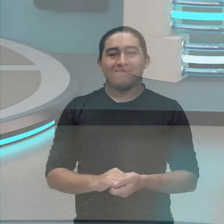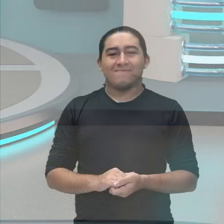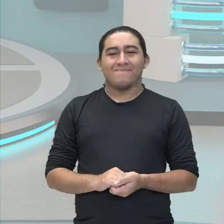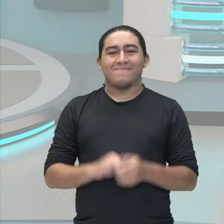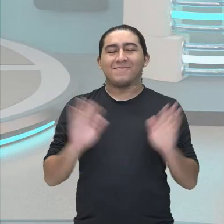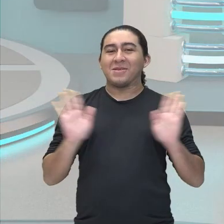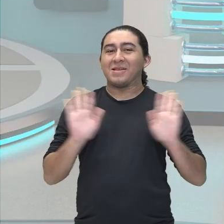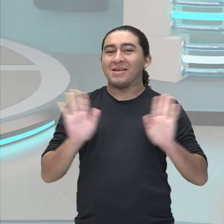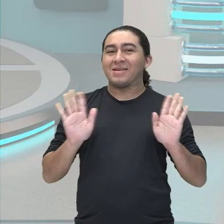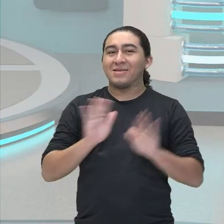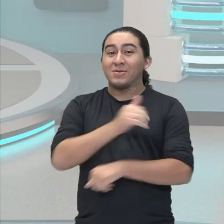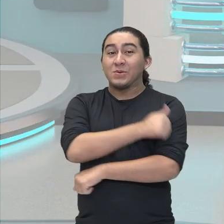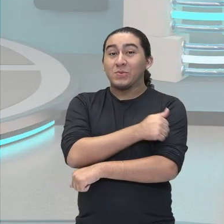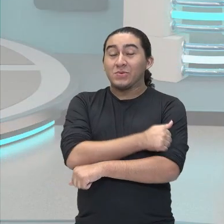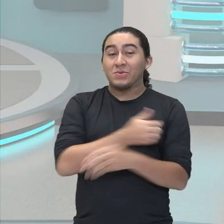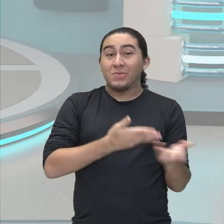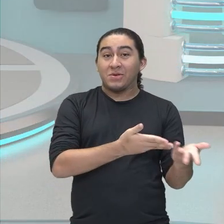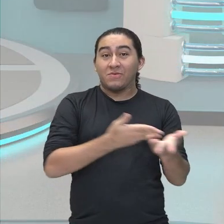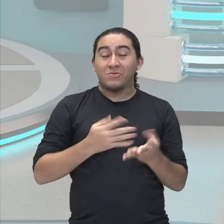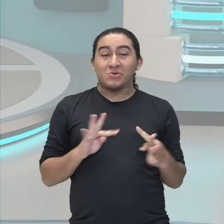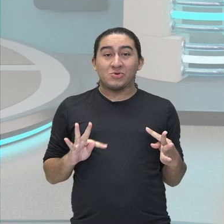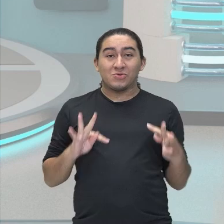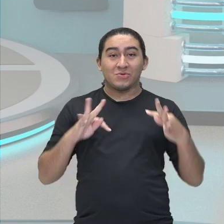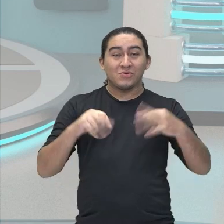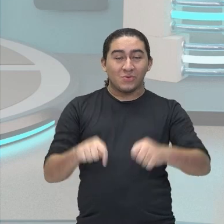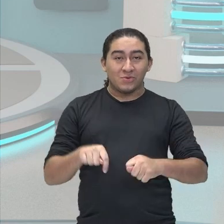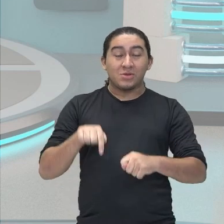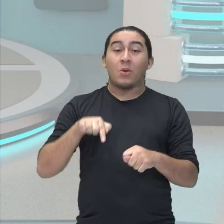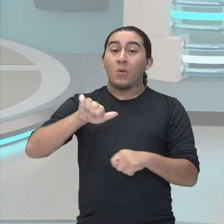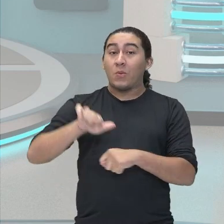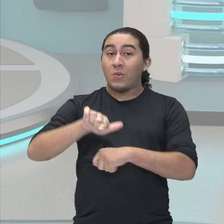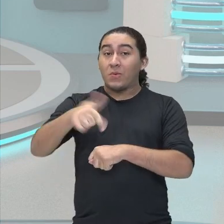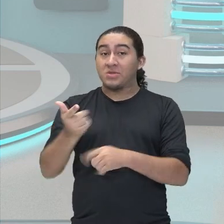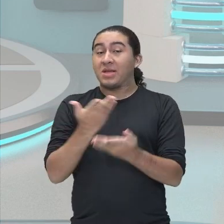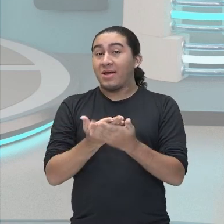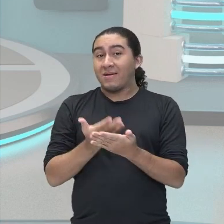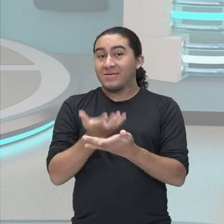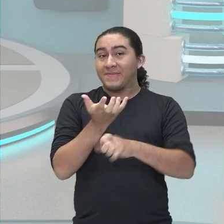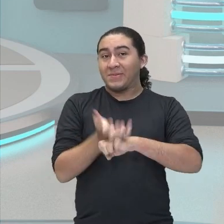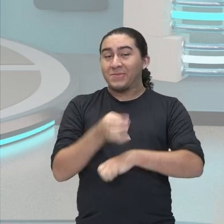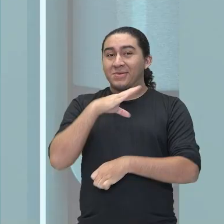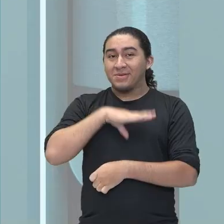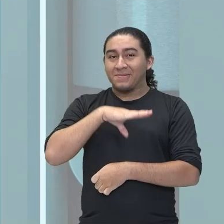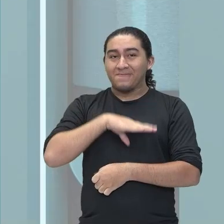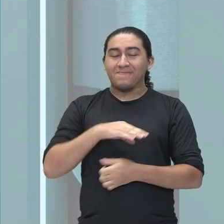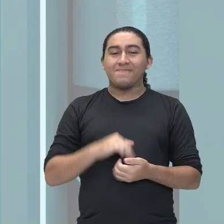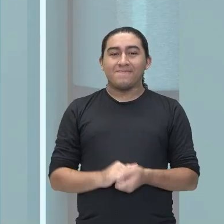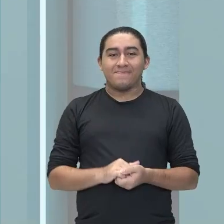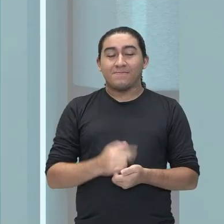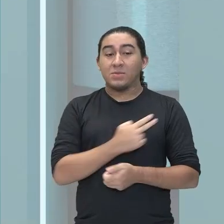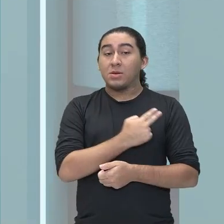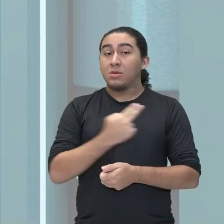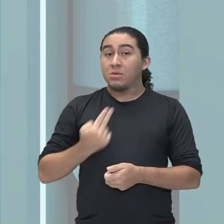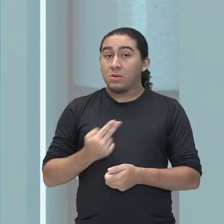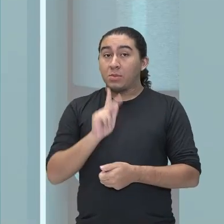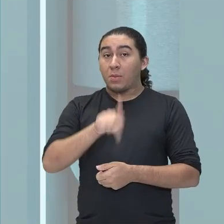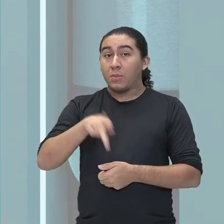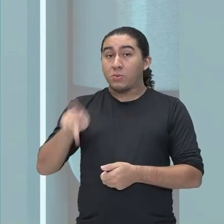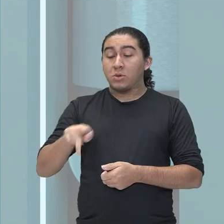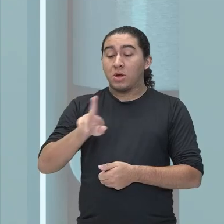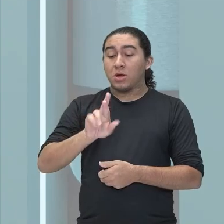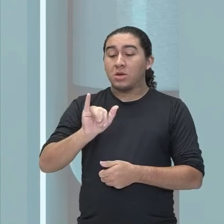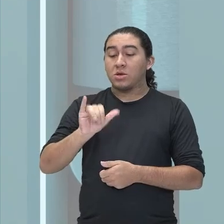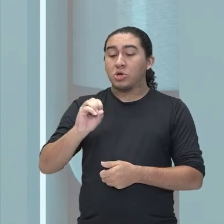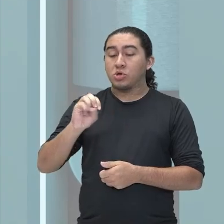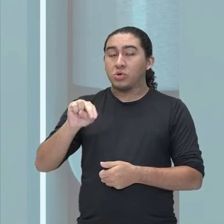Olá, meus queridos, sejam muito bem-vindos para mais uma aula de língua portuguesa. Eu sou a professora